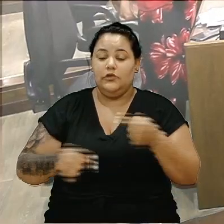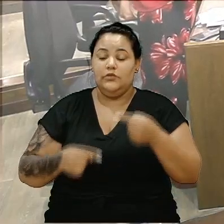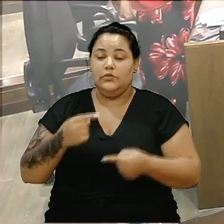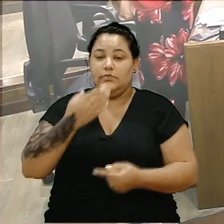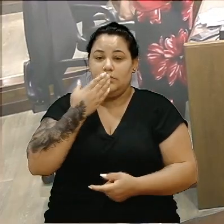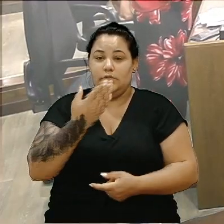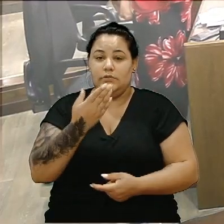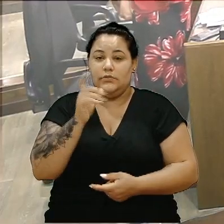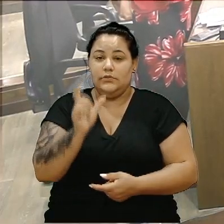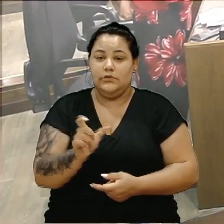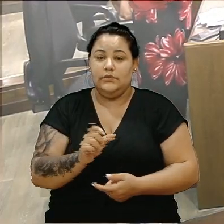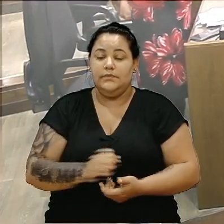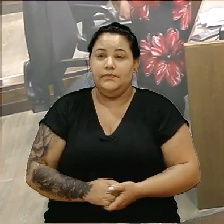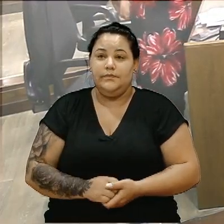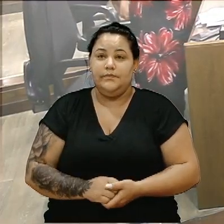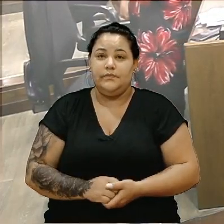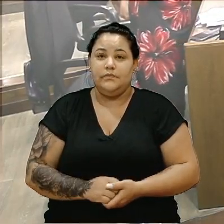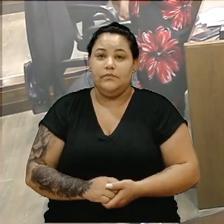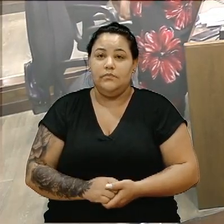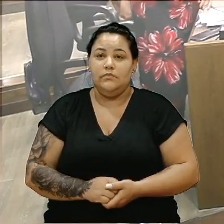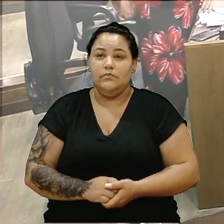Com a palavra, a vereadora Rose Frigieri.